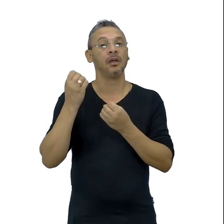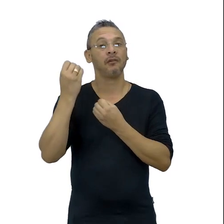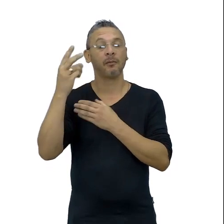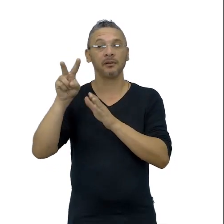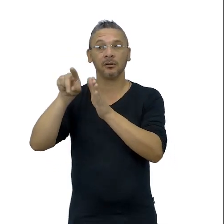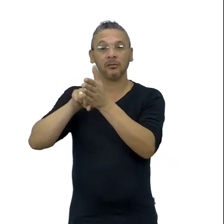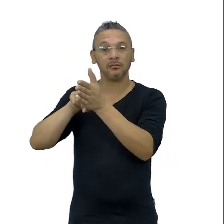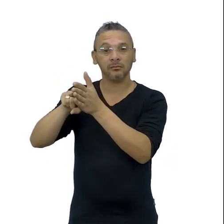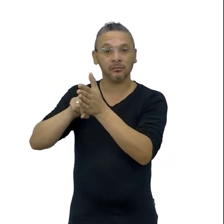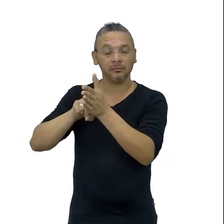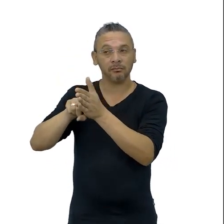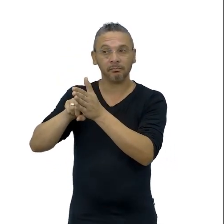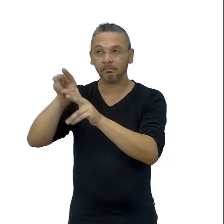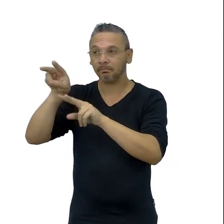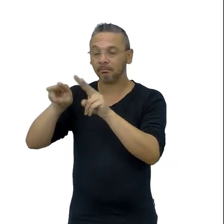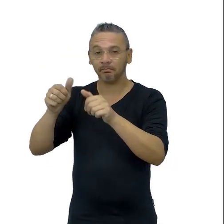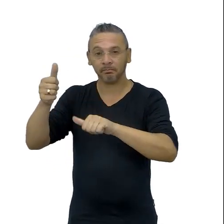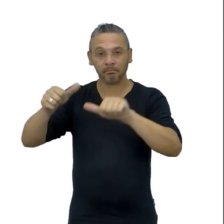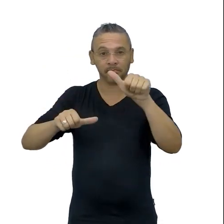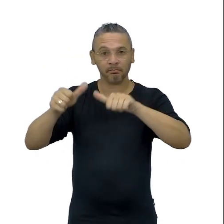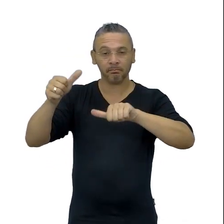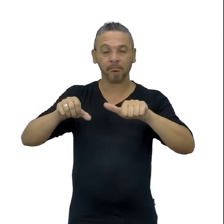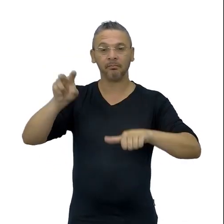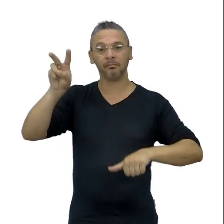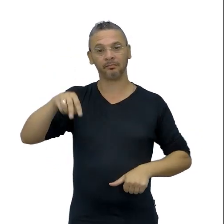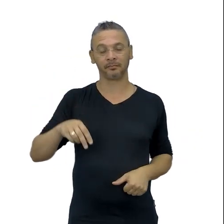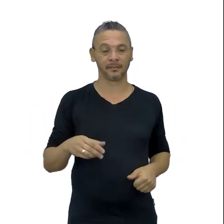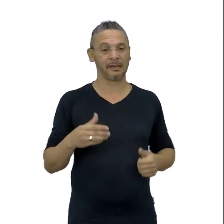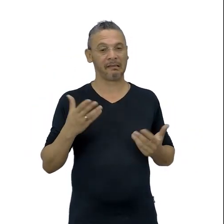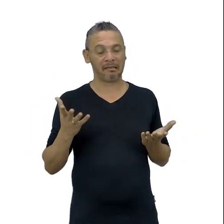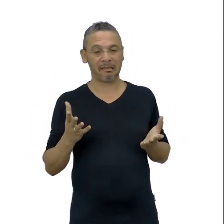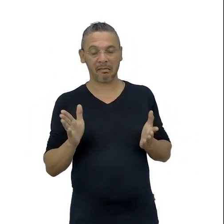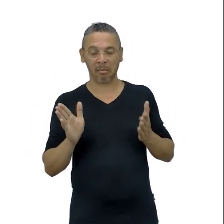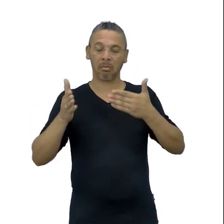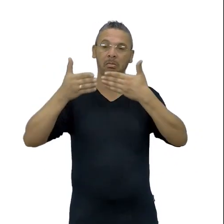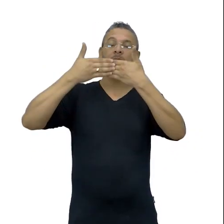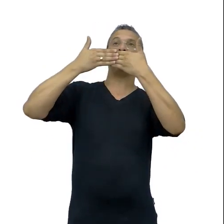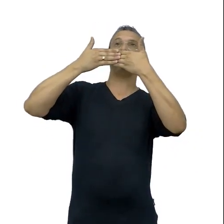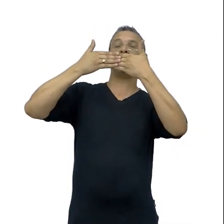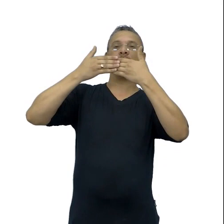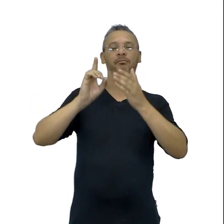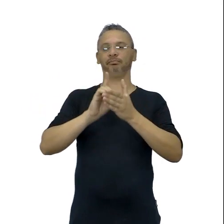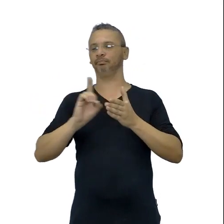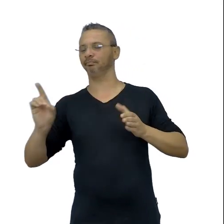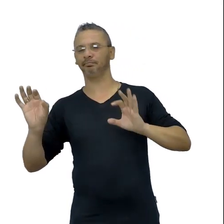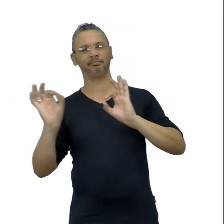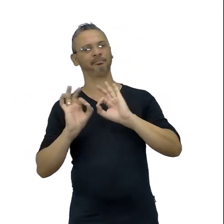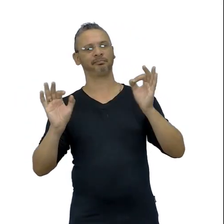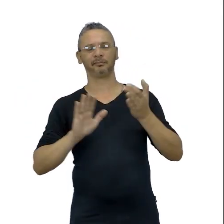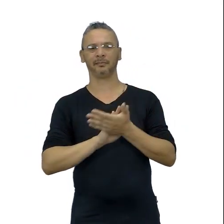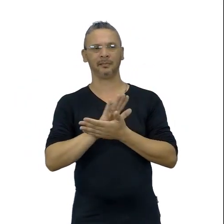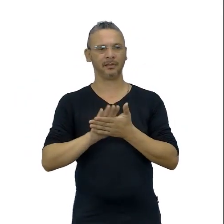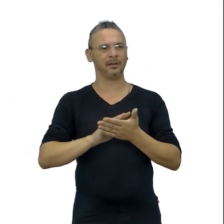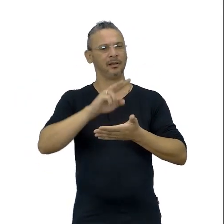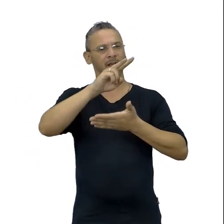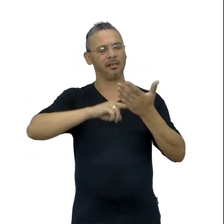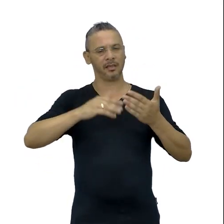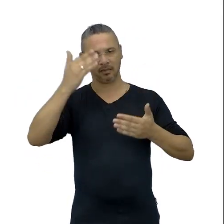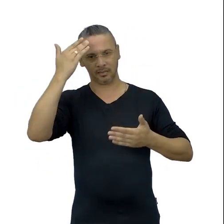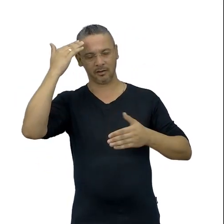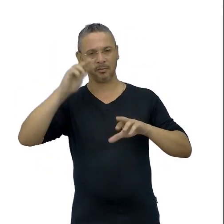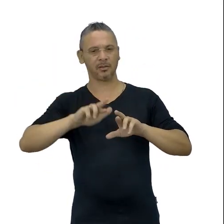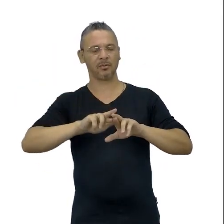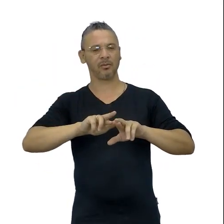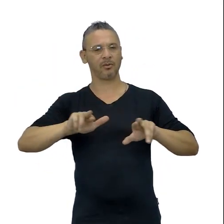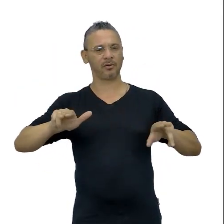Então, o interessante é que durante a aula, né, não se fechem, né, nem se excluam as diferentes leituras. E